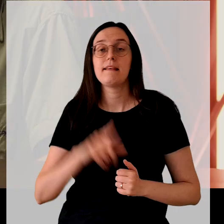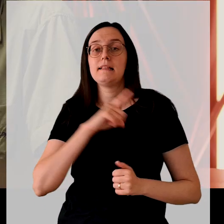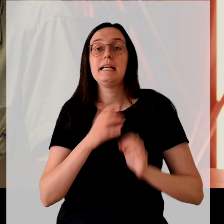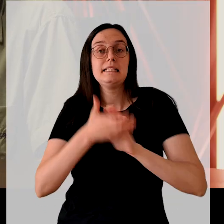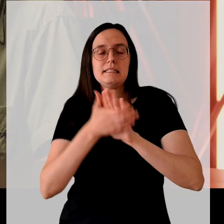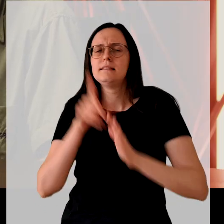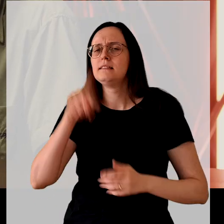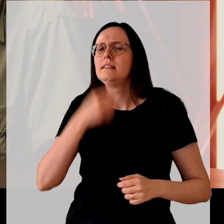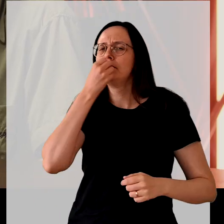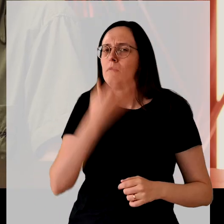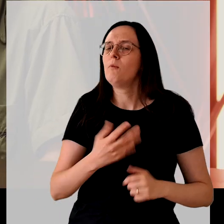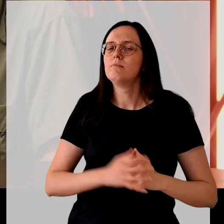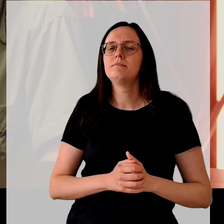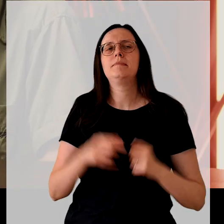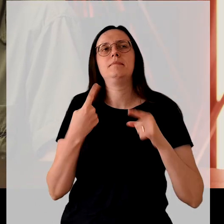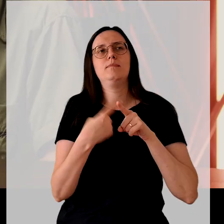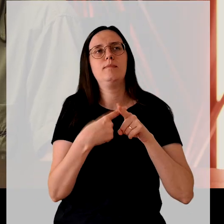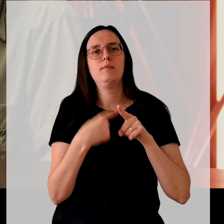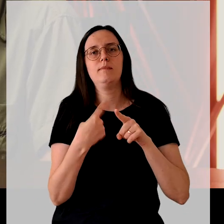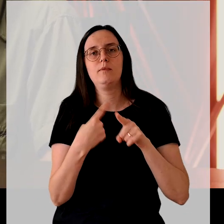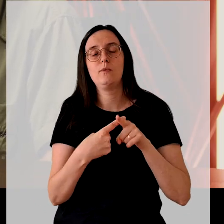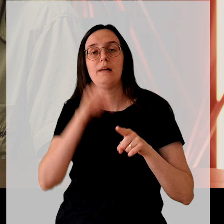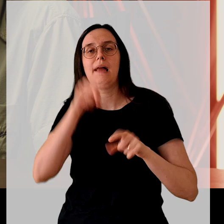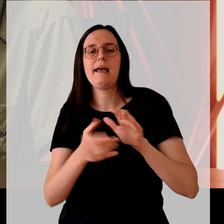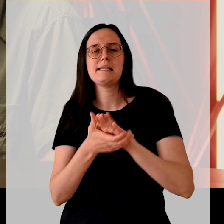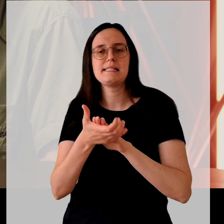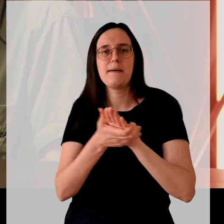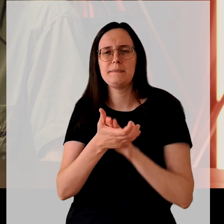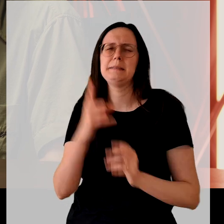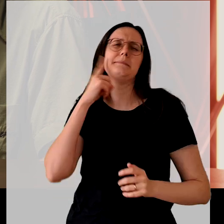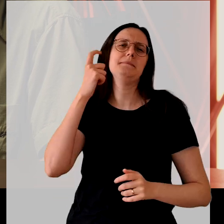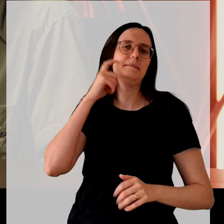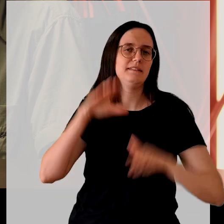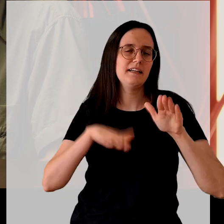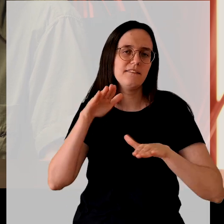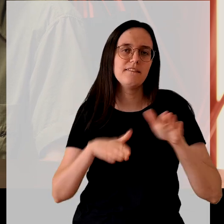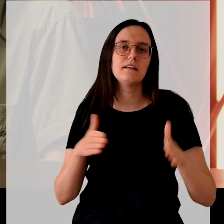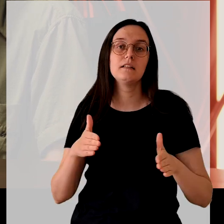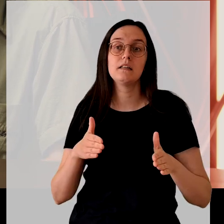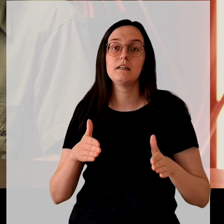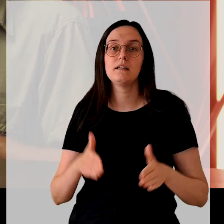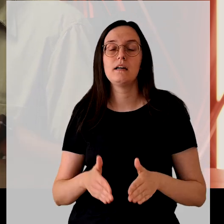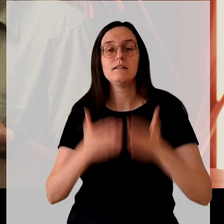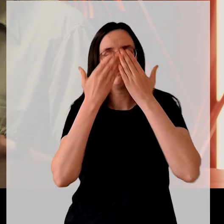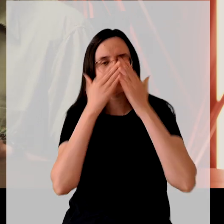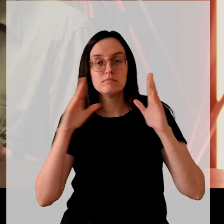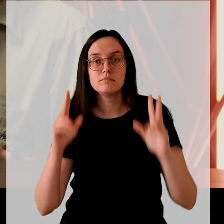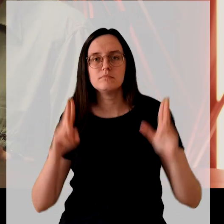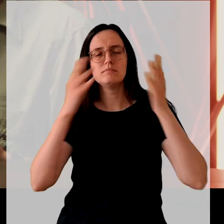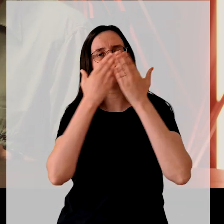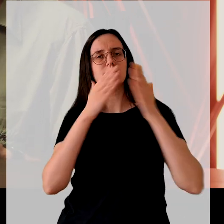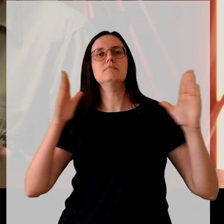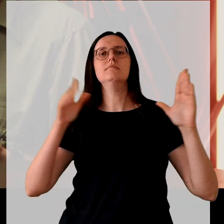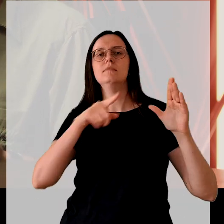esse exemplo do sapato é muito bom, né? Porque às vezes é um sapato estridente, assim, que assim, para abertura da cena,